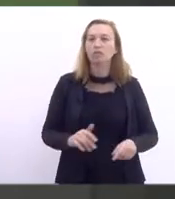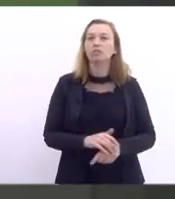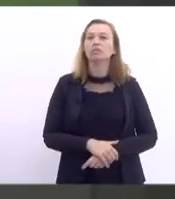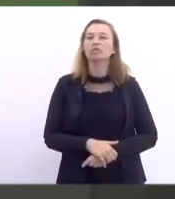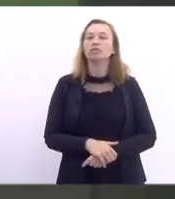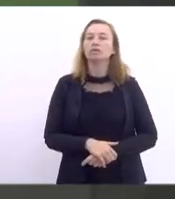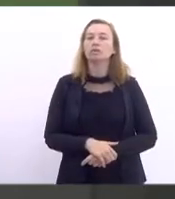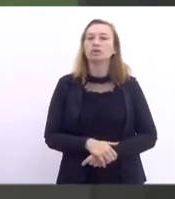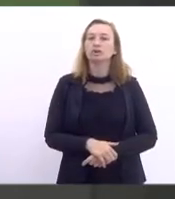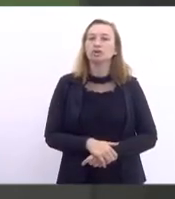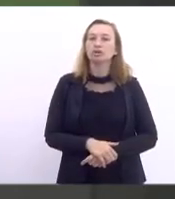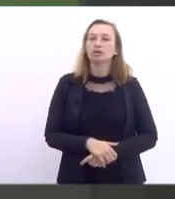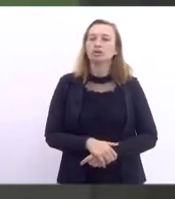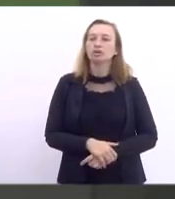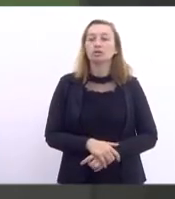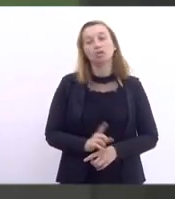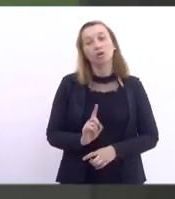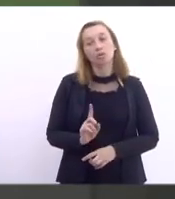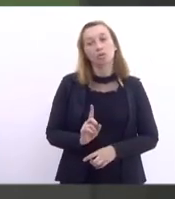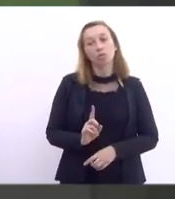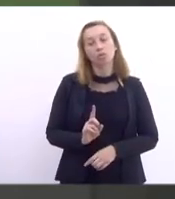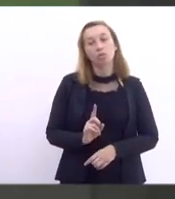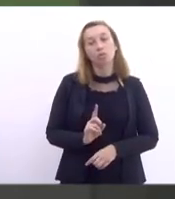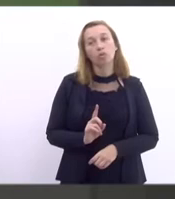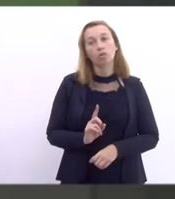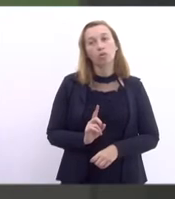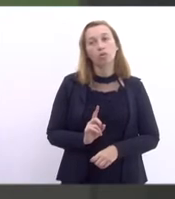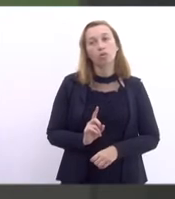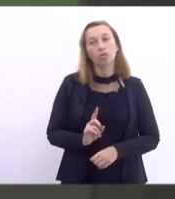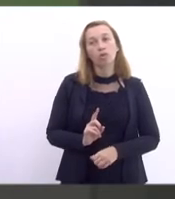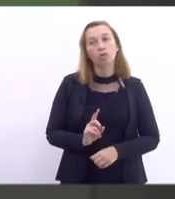caso de dele não vai